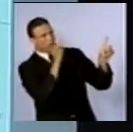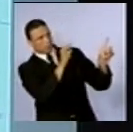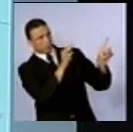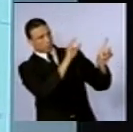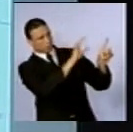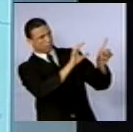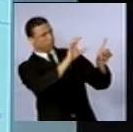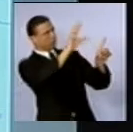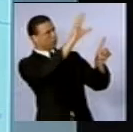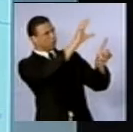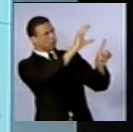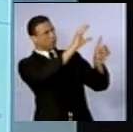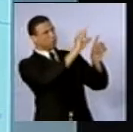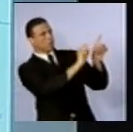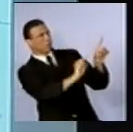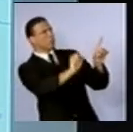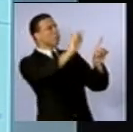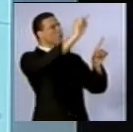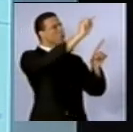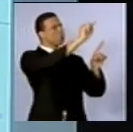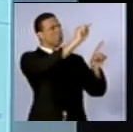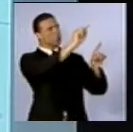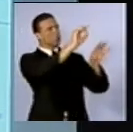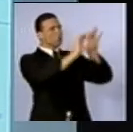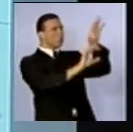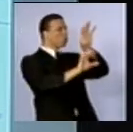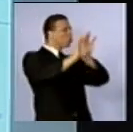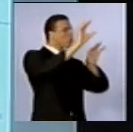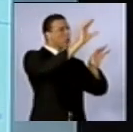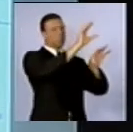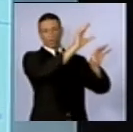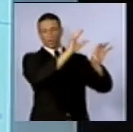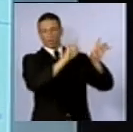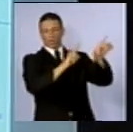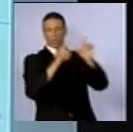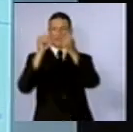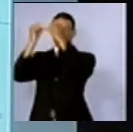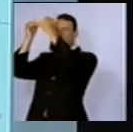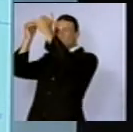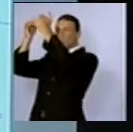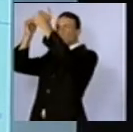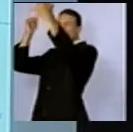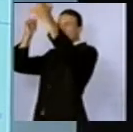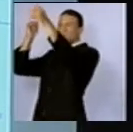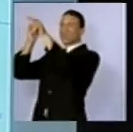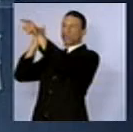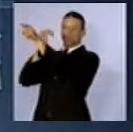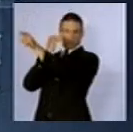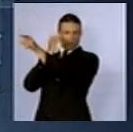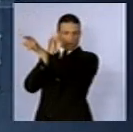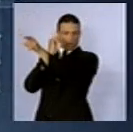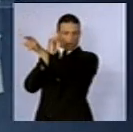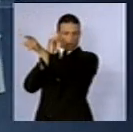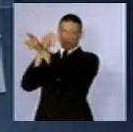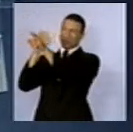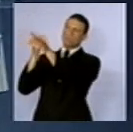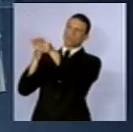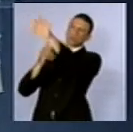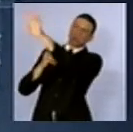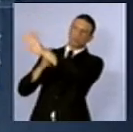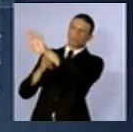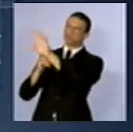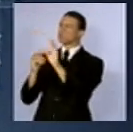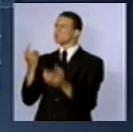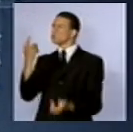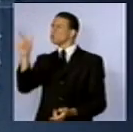aglomeração não há aglomeração de casos em torno das linhas de transmissão de energia né o que nós observamos é uma